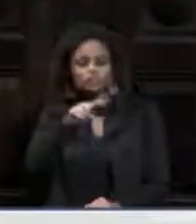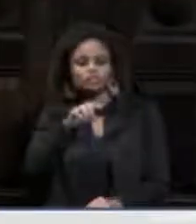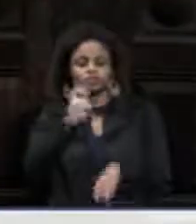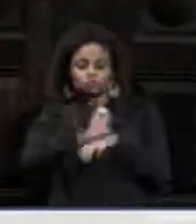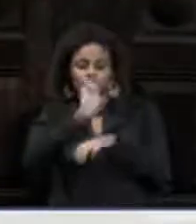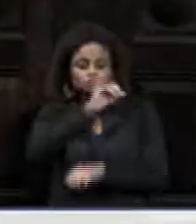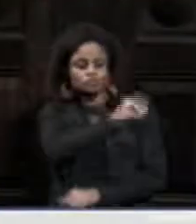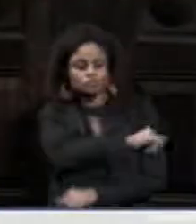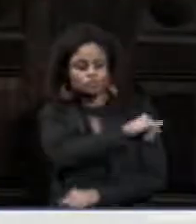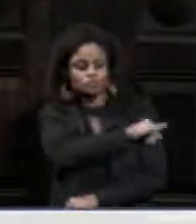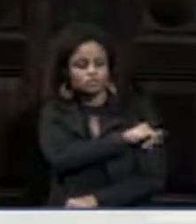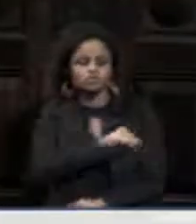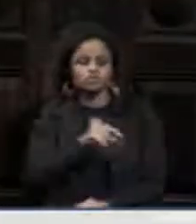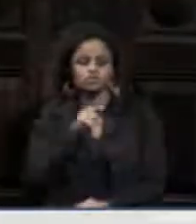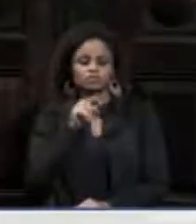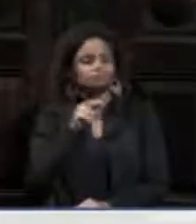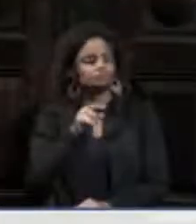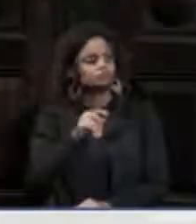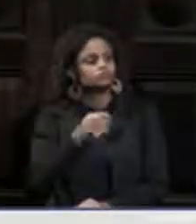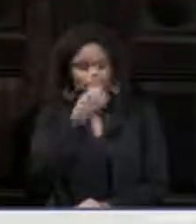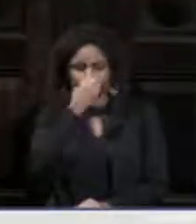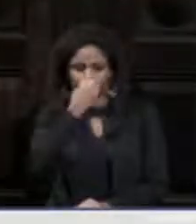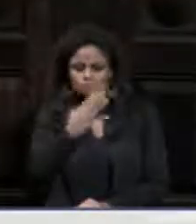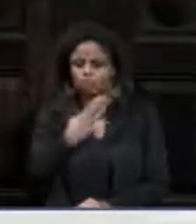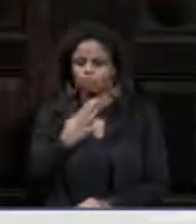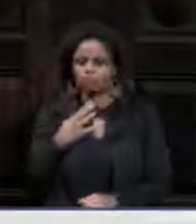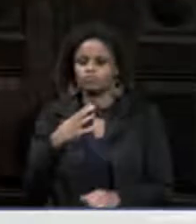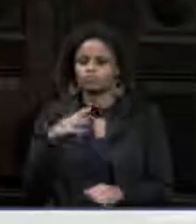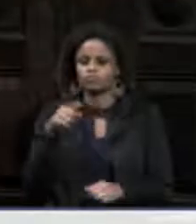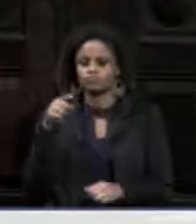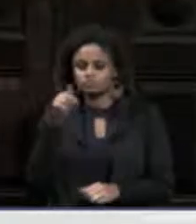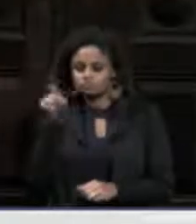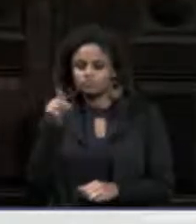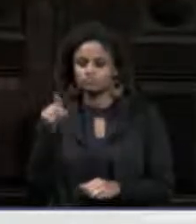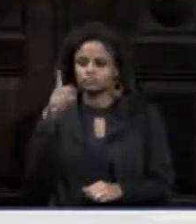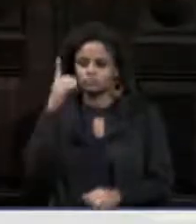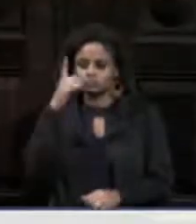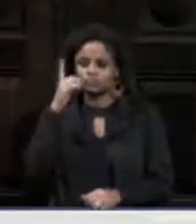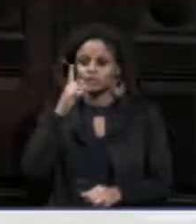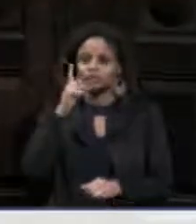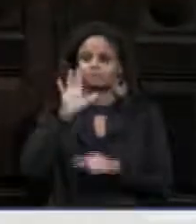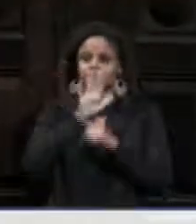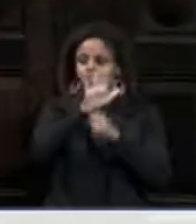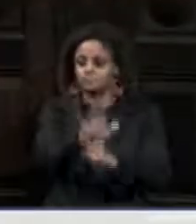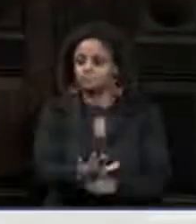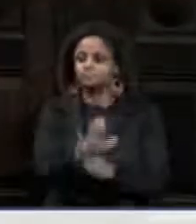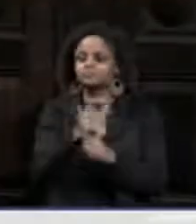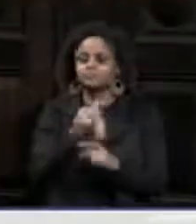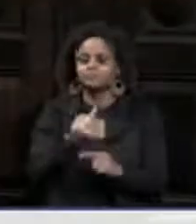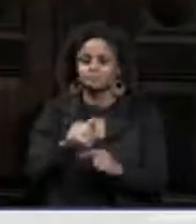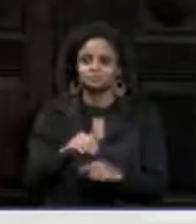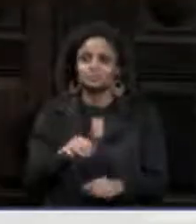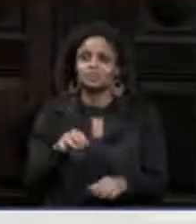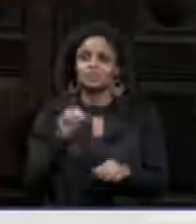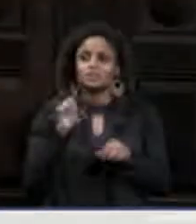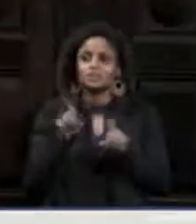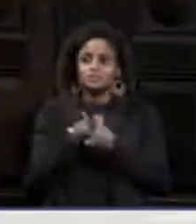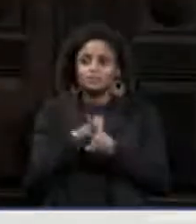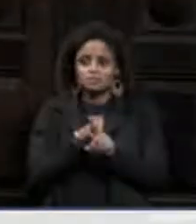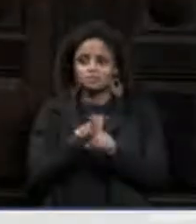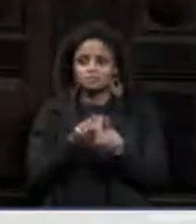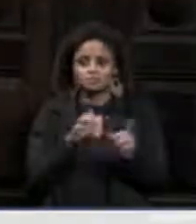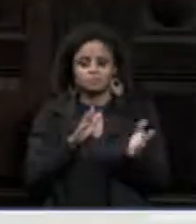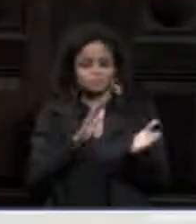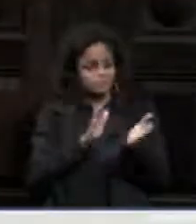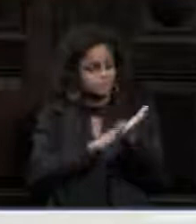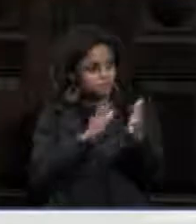Janeiro estará muito bem servido com Vossa Excelência na condição de vice-governador do Estado, a contribuir para